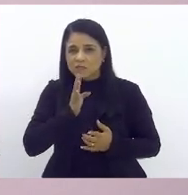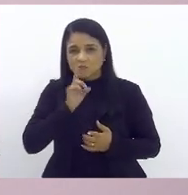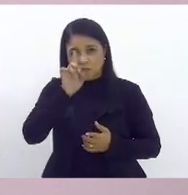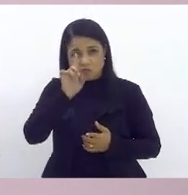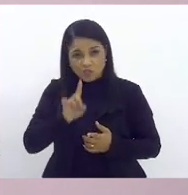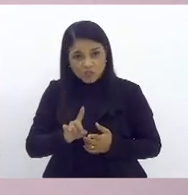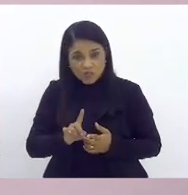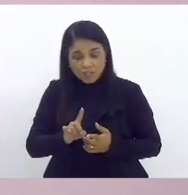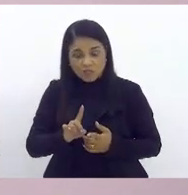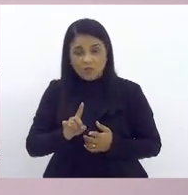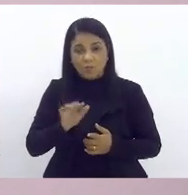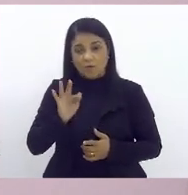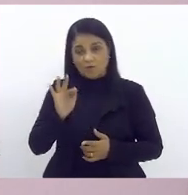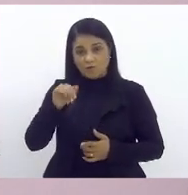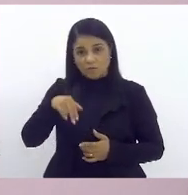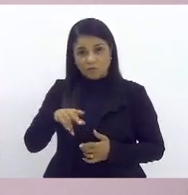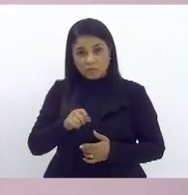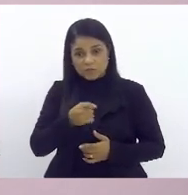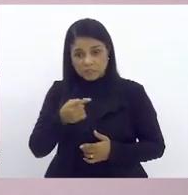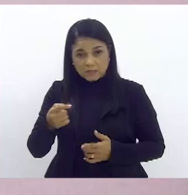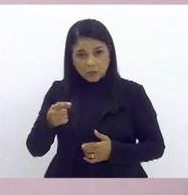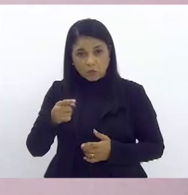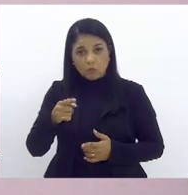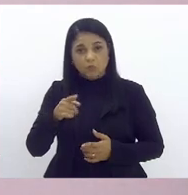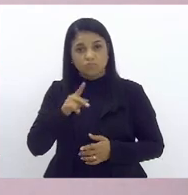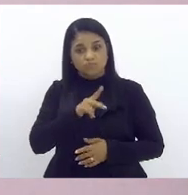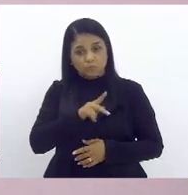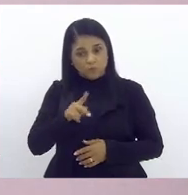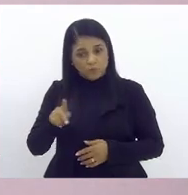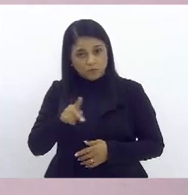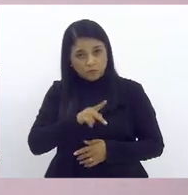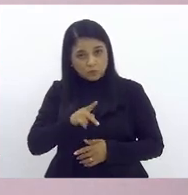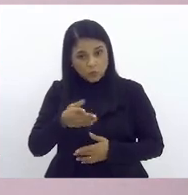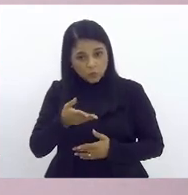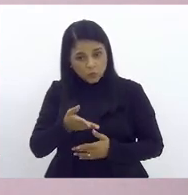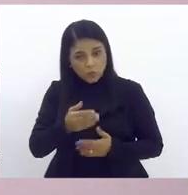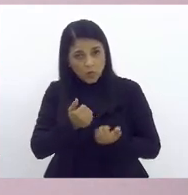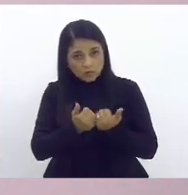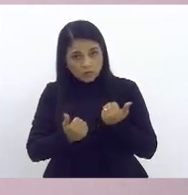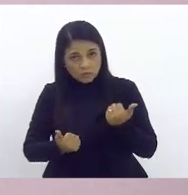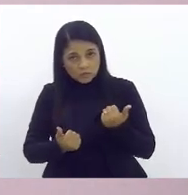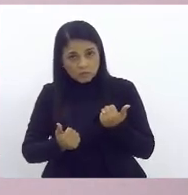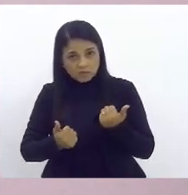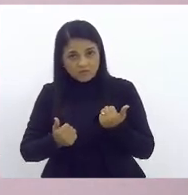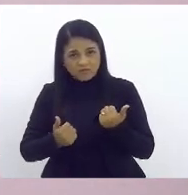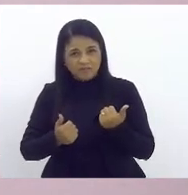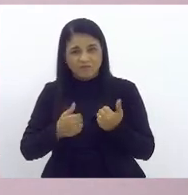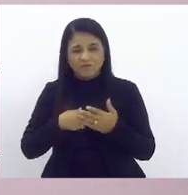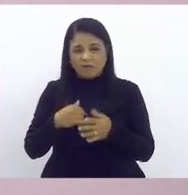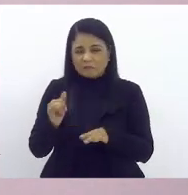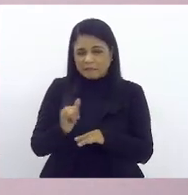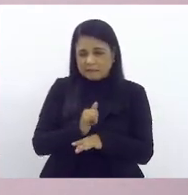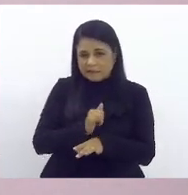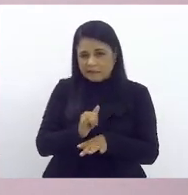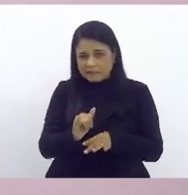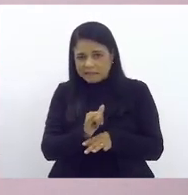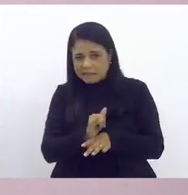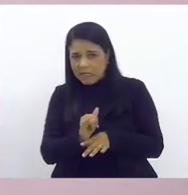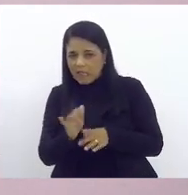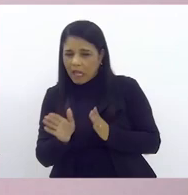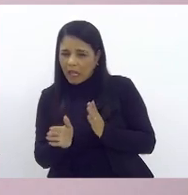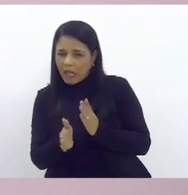função docente o que está sendo feito e ficar com subterfúgios, com